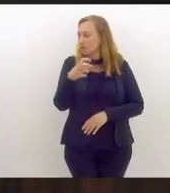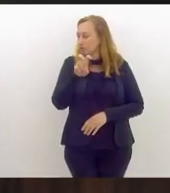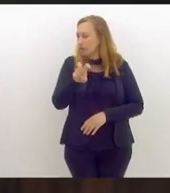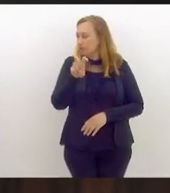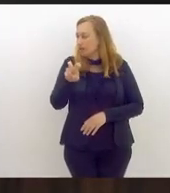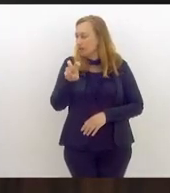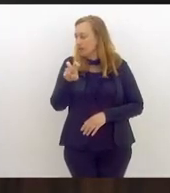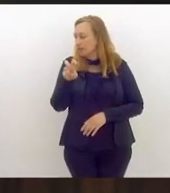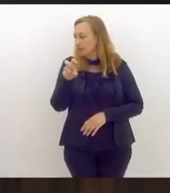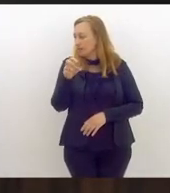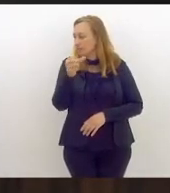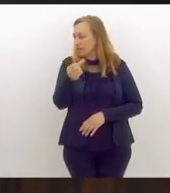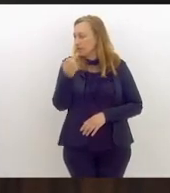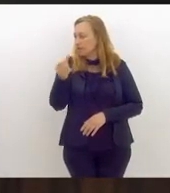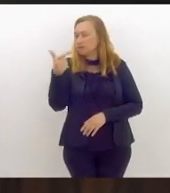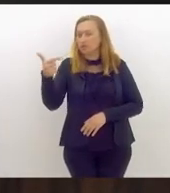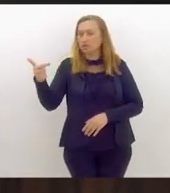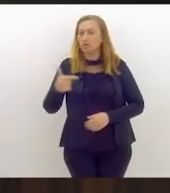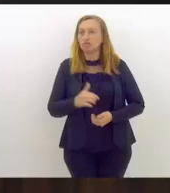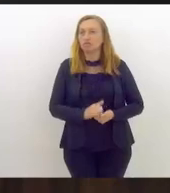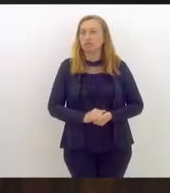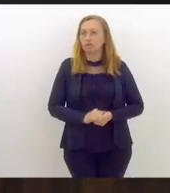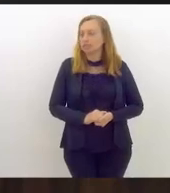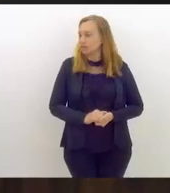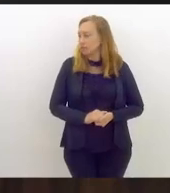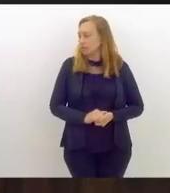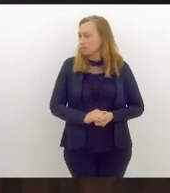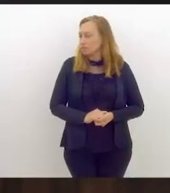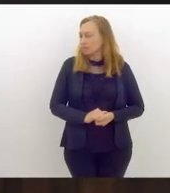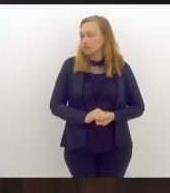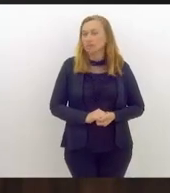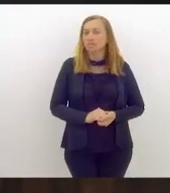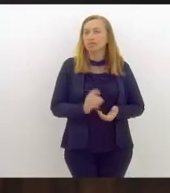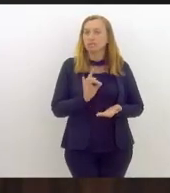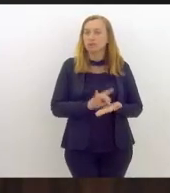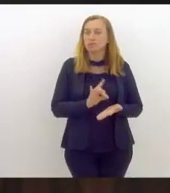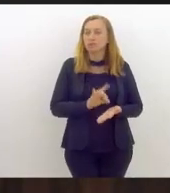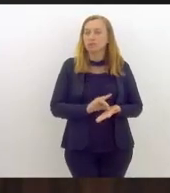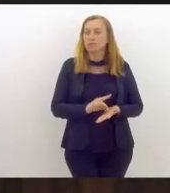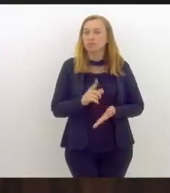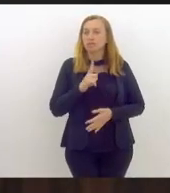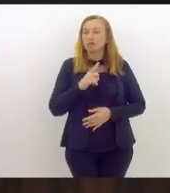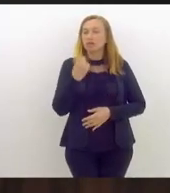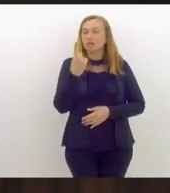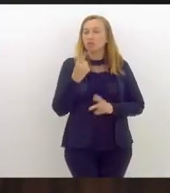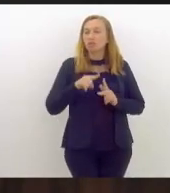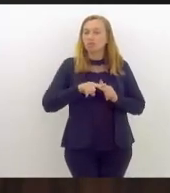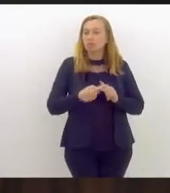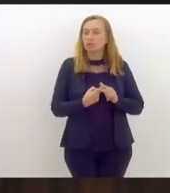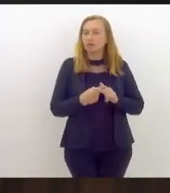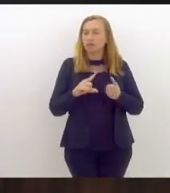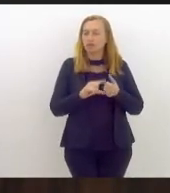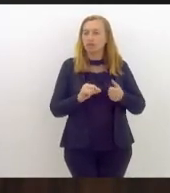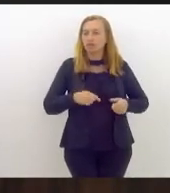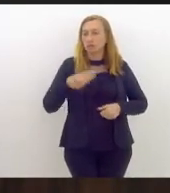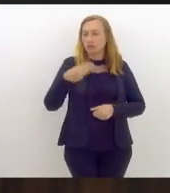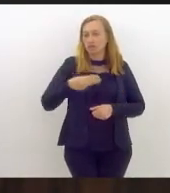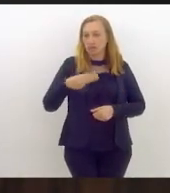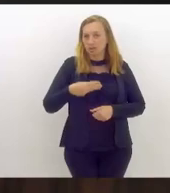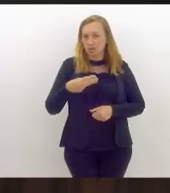22, dos 6 destaques apresentados, na verdade só tem uma modificação, que é o artigo 3º, único